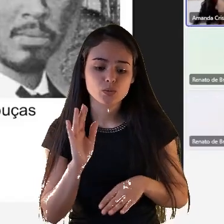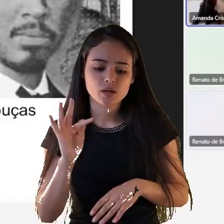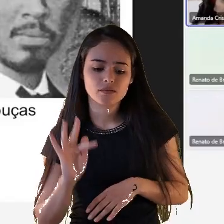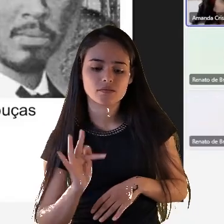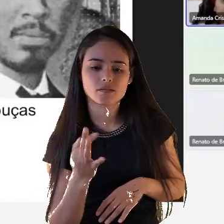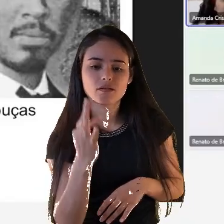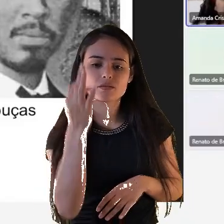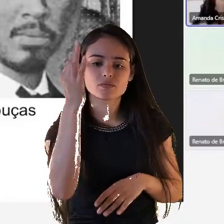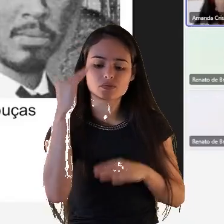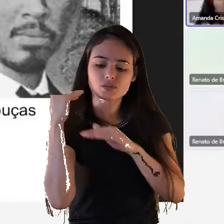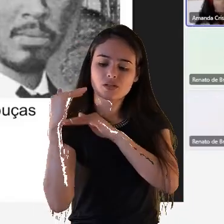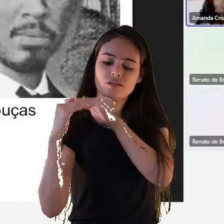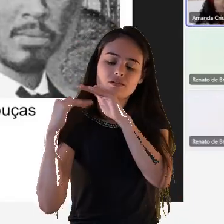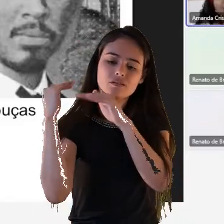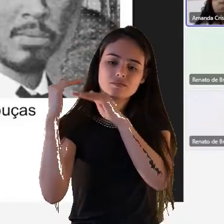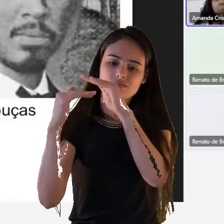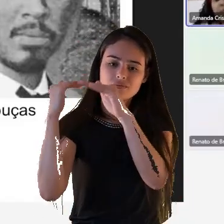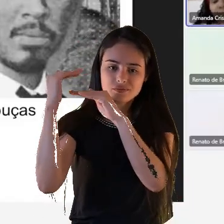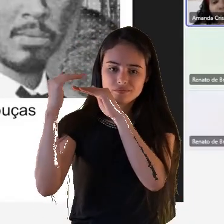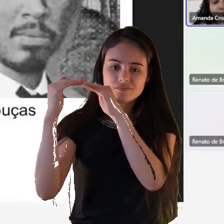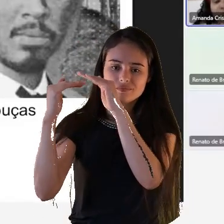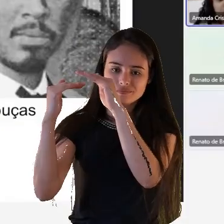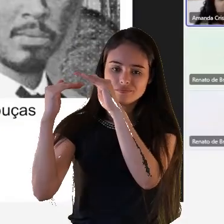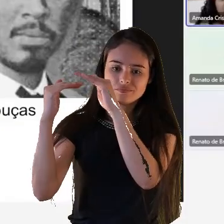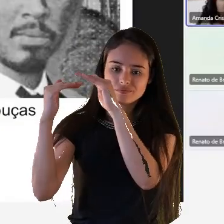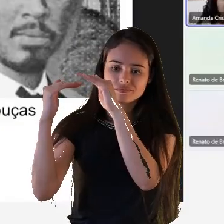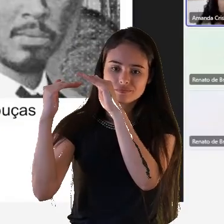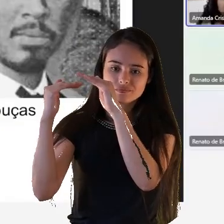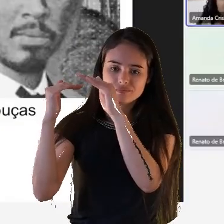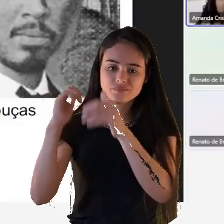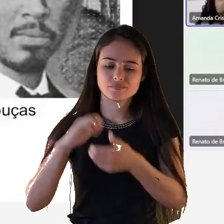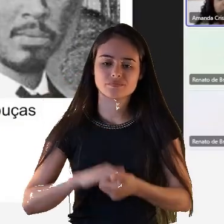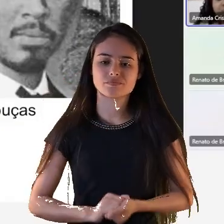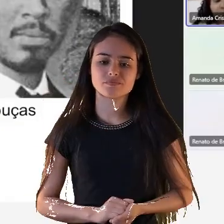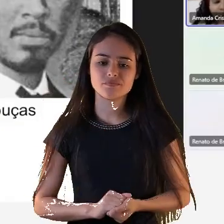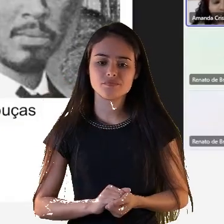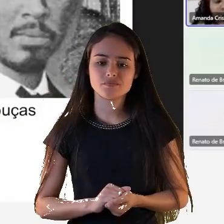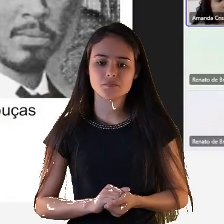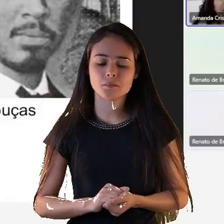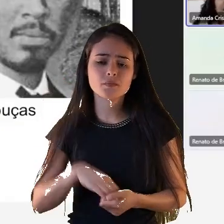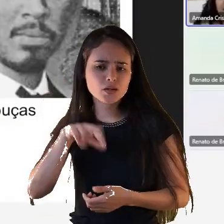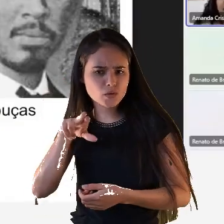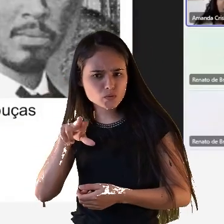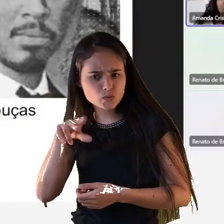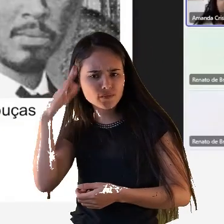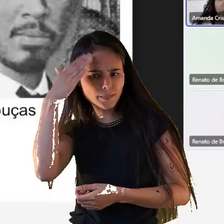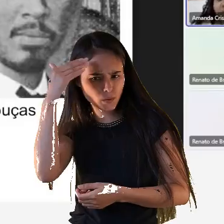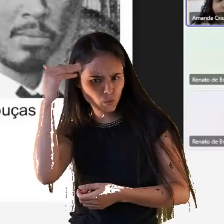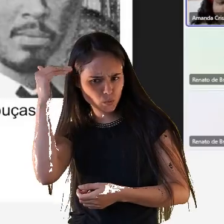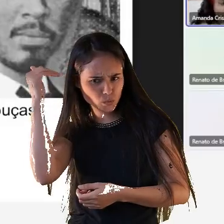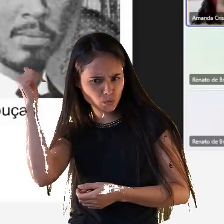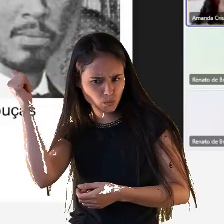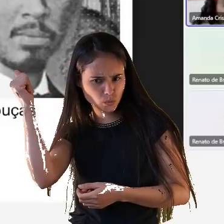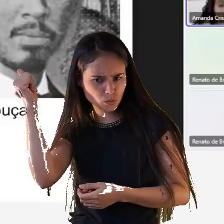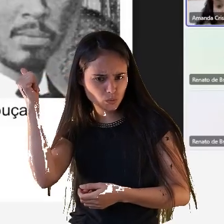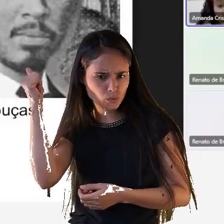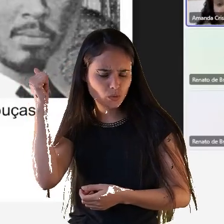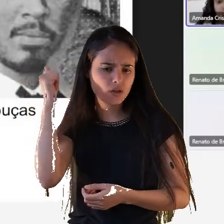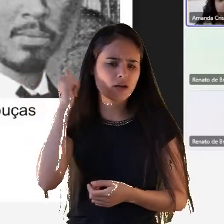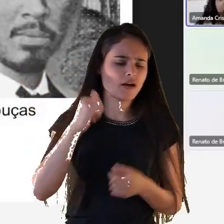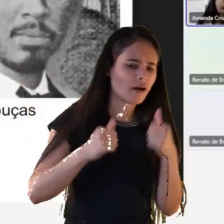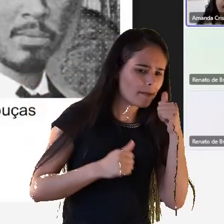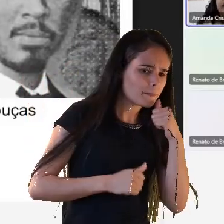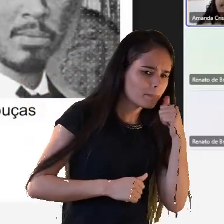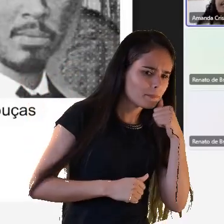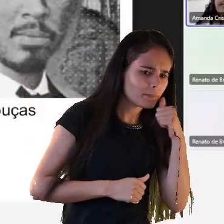essas pessoas, talvez os irmãos Rebouças hoje eles sejam mais famosos, né? Mas a Enedina durante muito